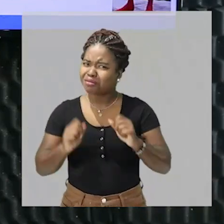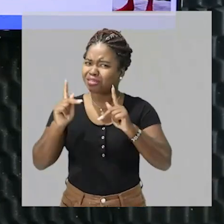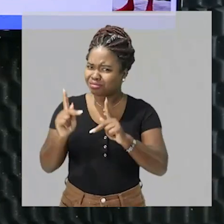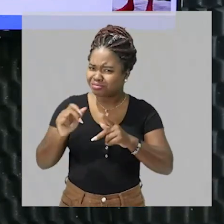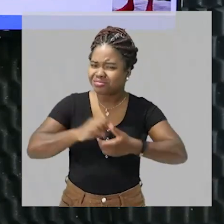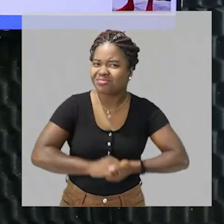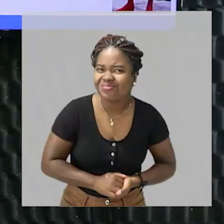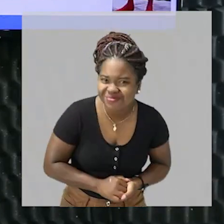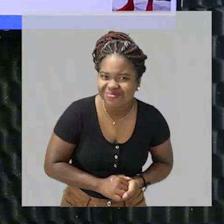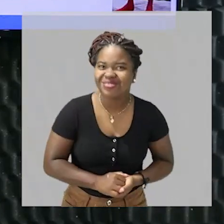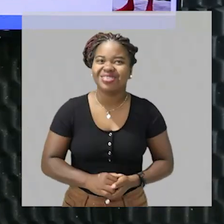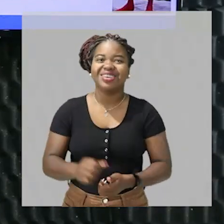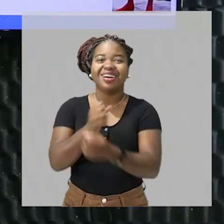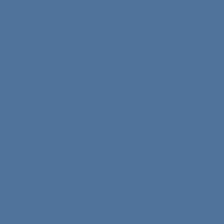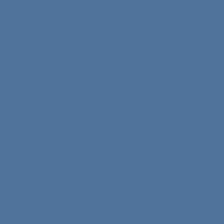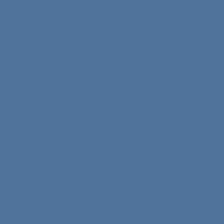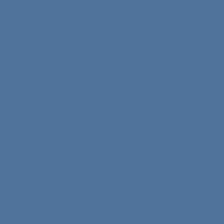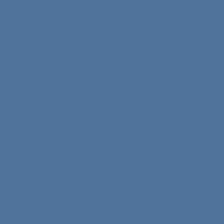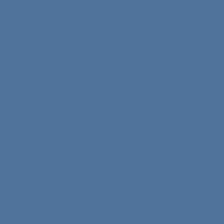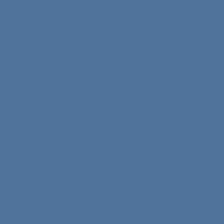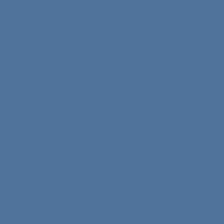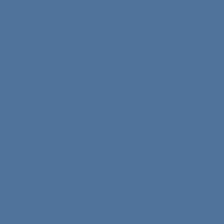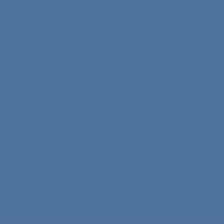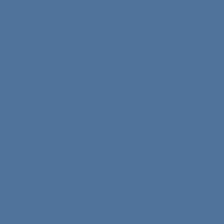pena. Professor de arte, um abraço, fui!